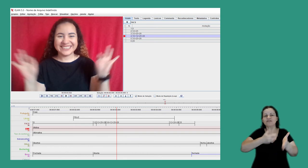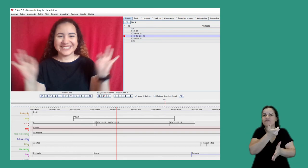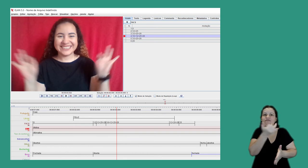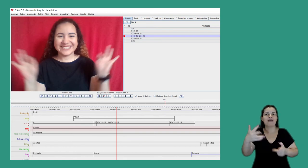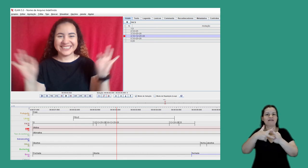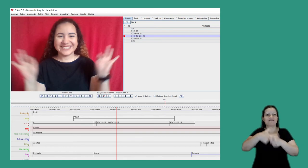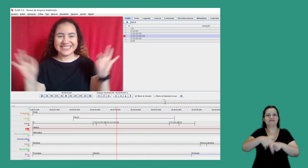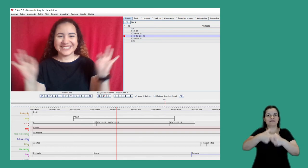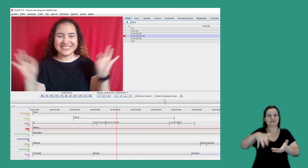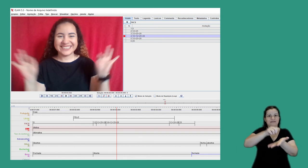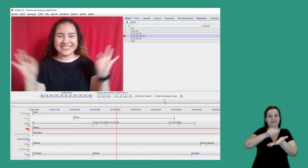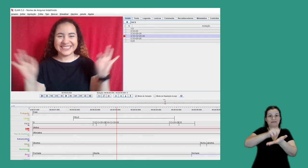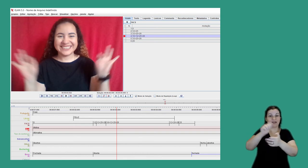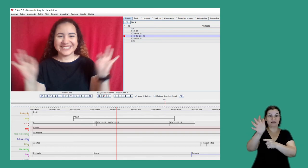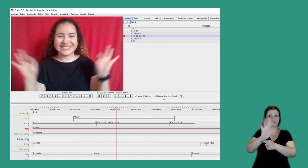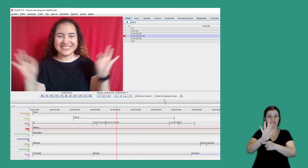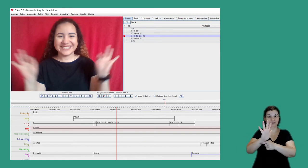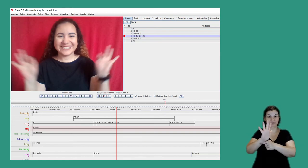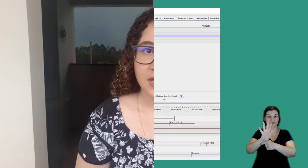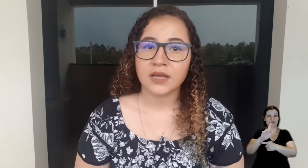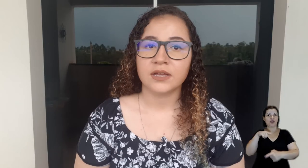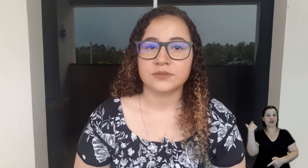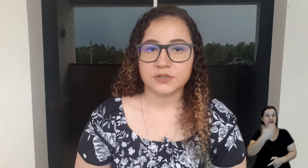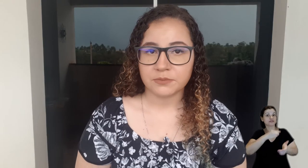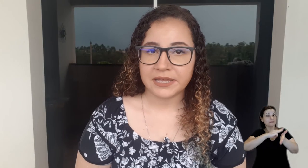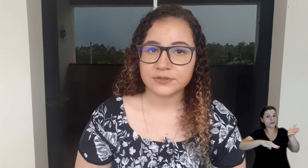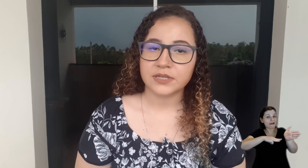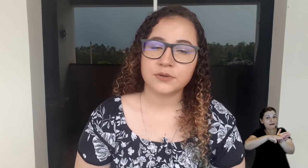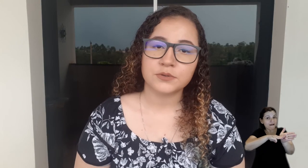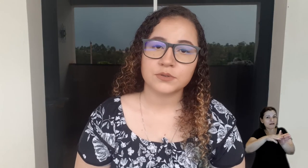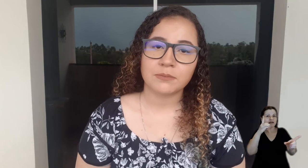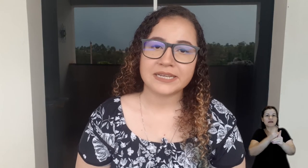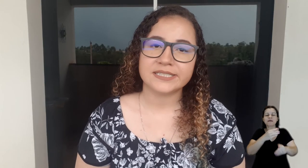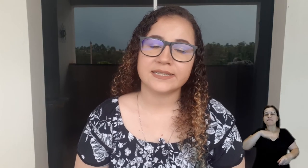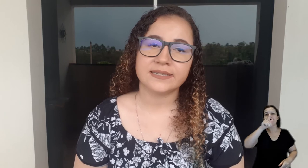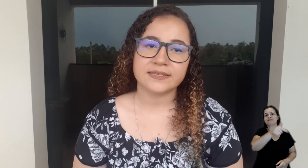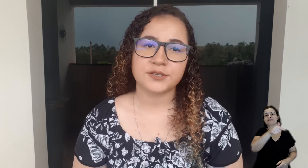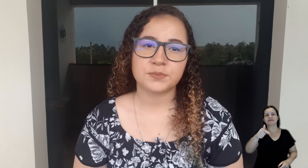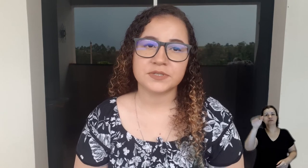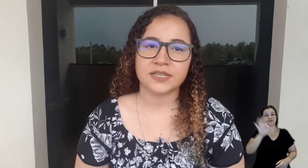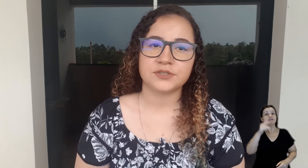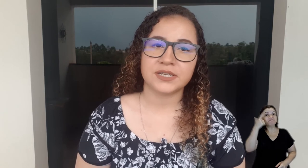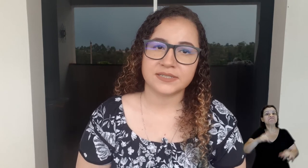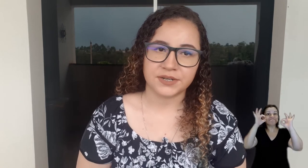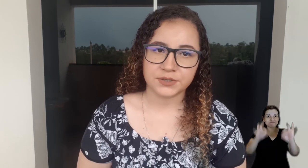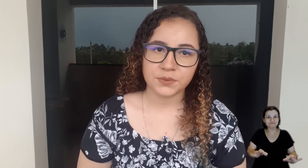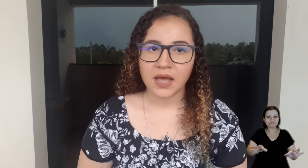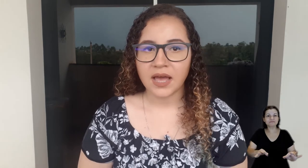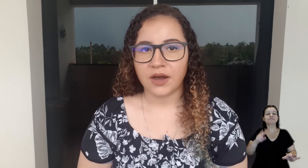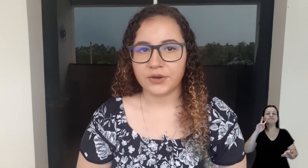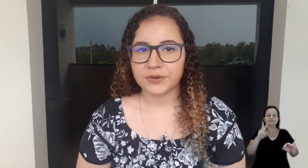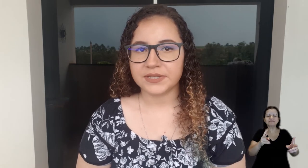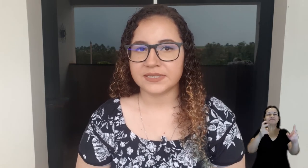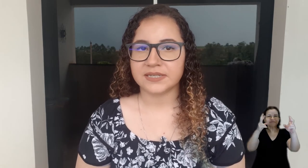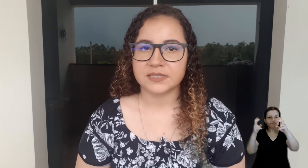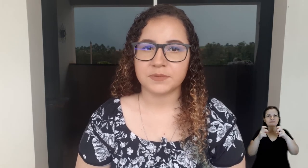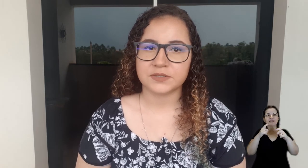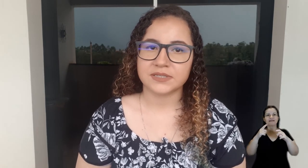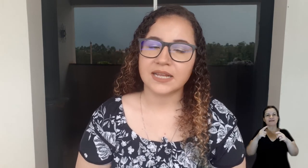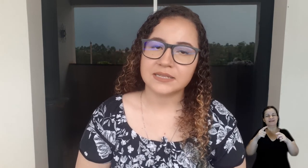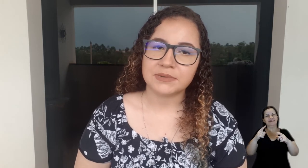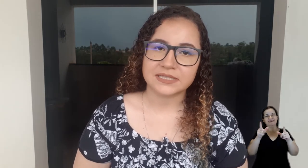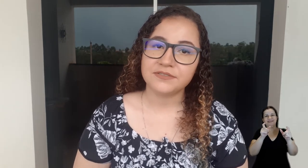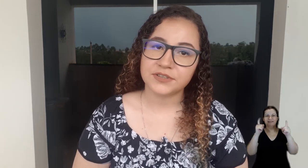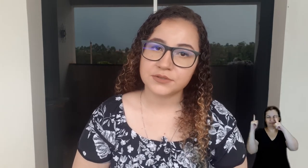lido por diversas ferramentas de anotação de vídeo. Nosso método encontrou mais de 77% de acerto ao reconhecer as